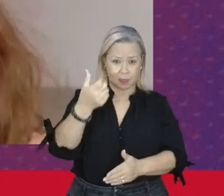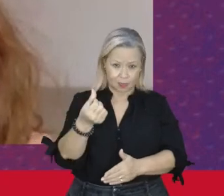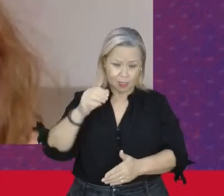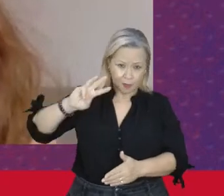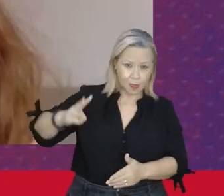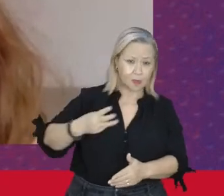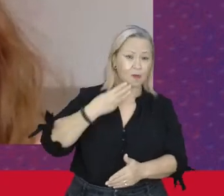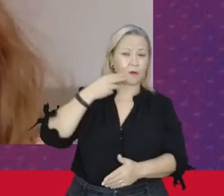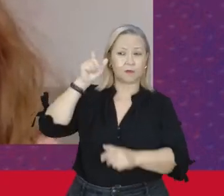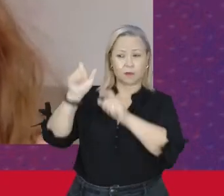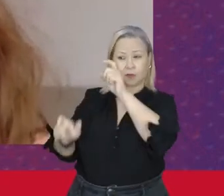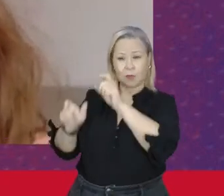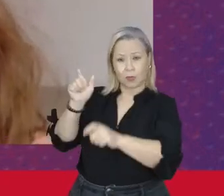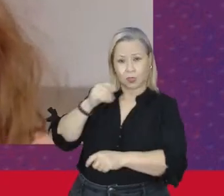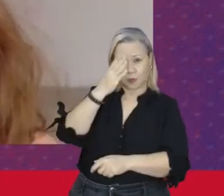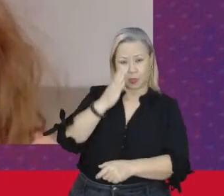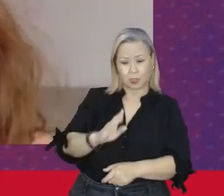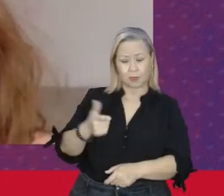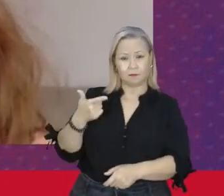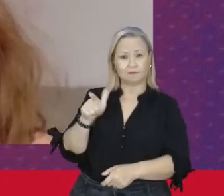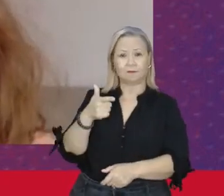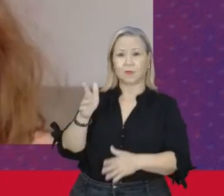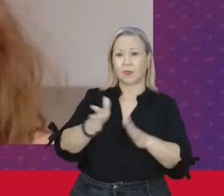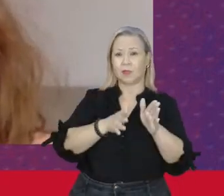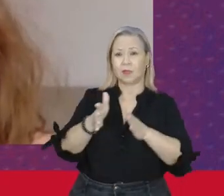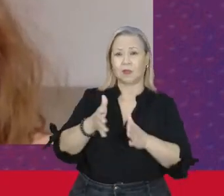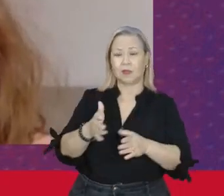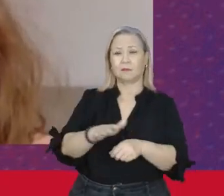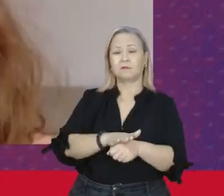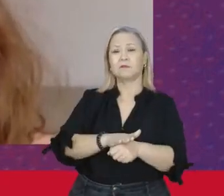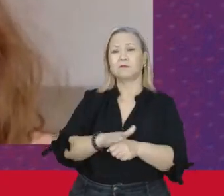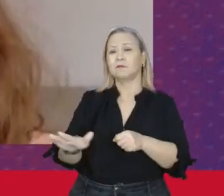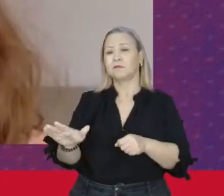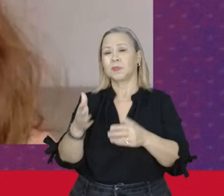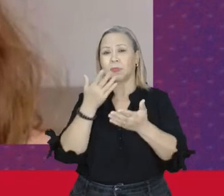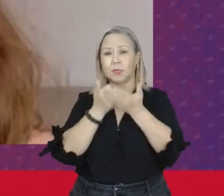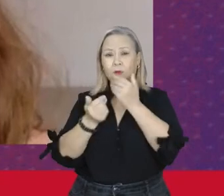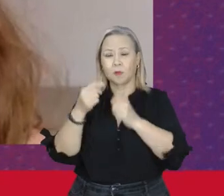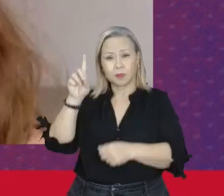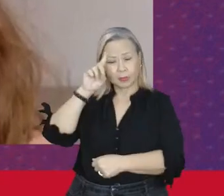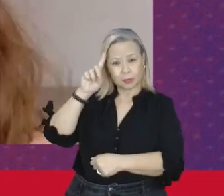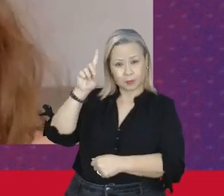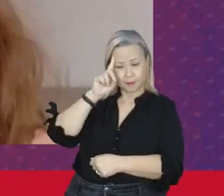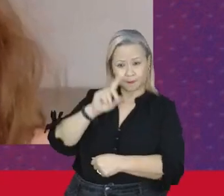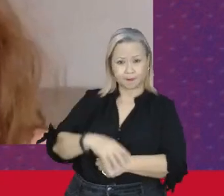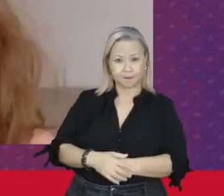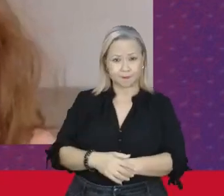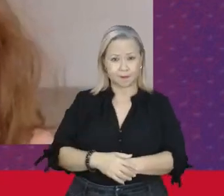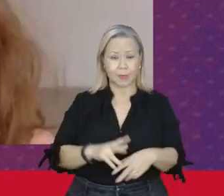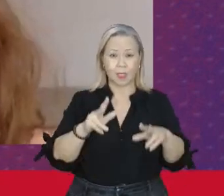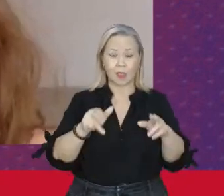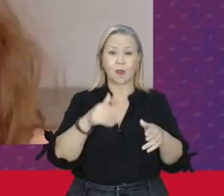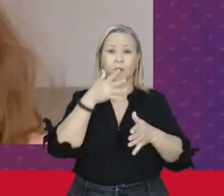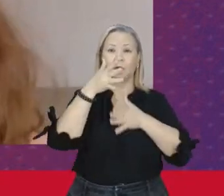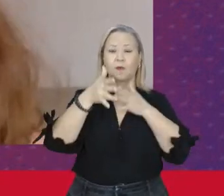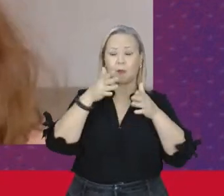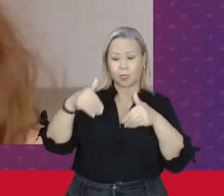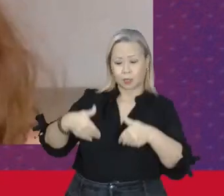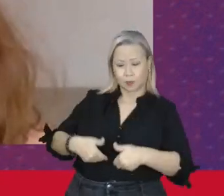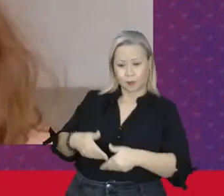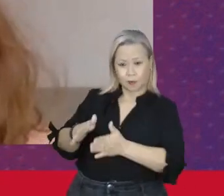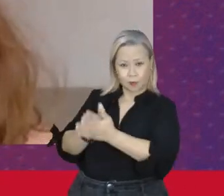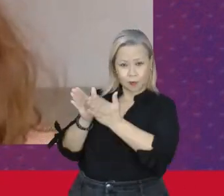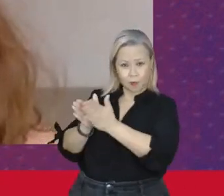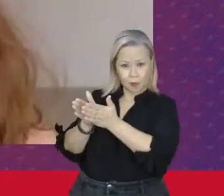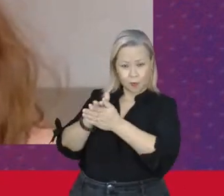e brasileiros que não têm acesso pleno e permanente à comida todos os dias. E quando a gente está falando de fome, de pobreza,